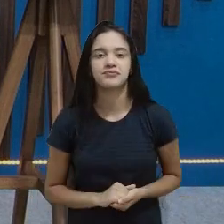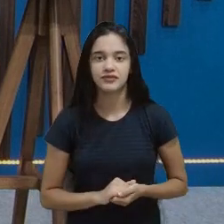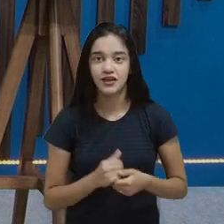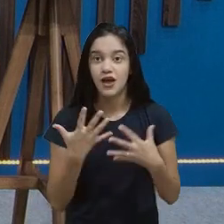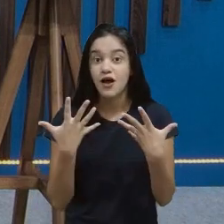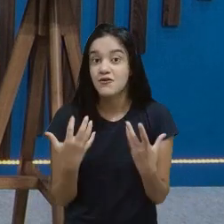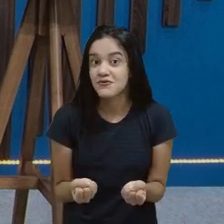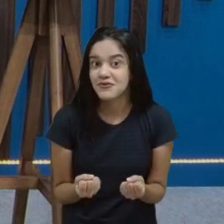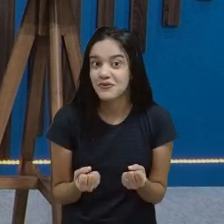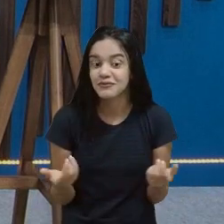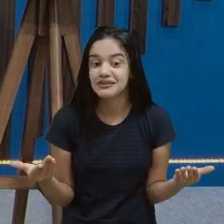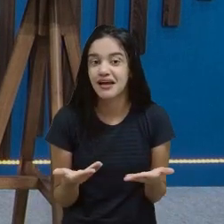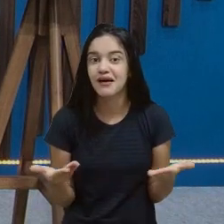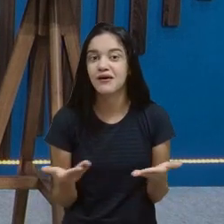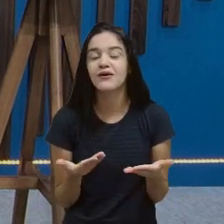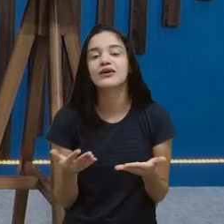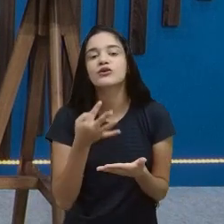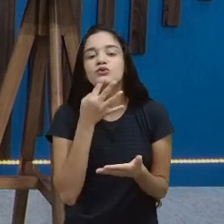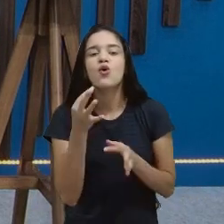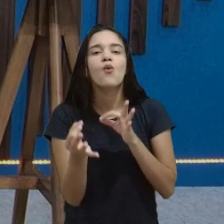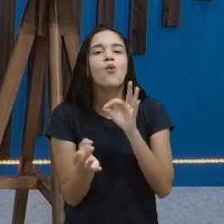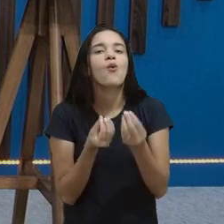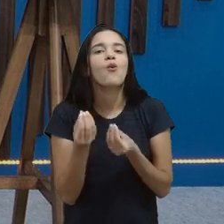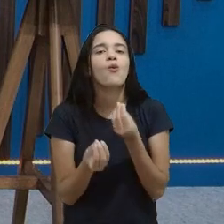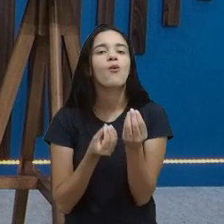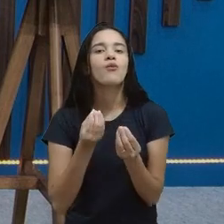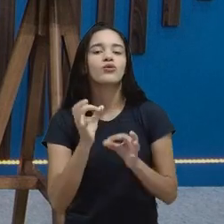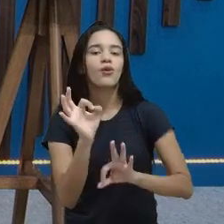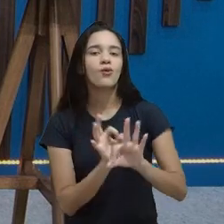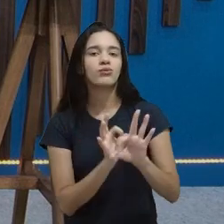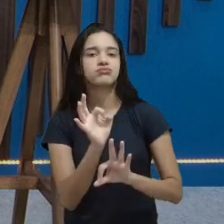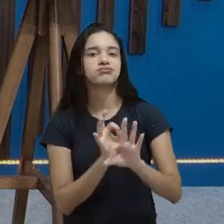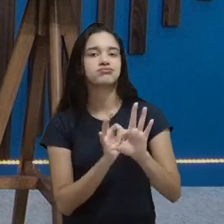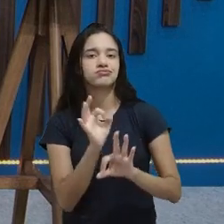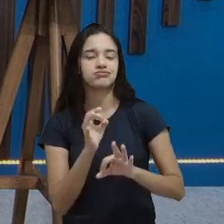Então, vamos conhecer como se organiza também um poema?